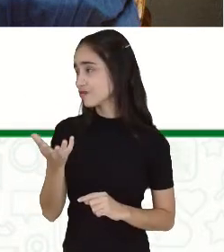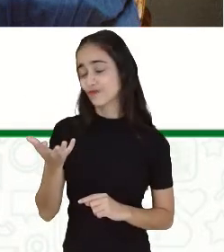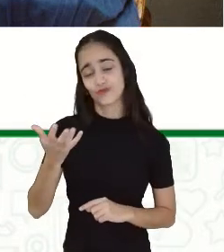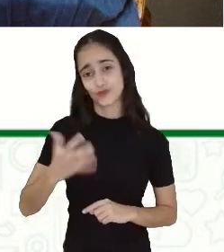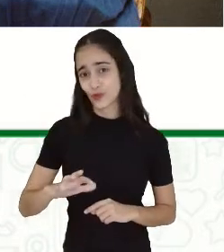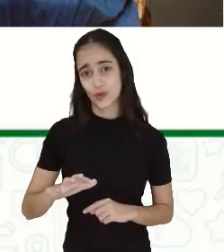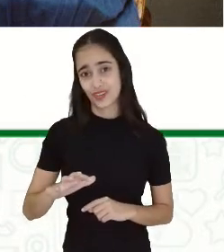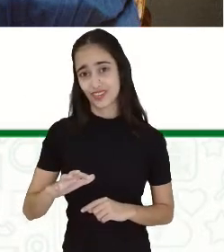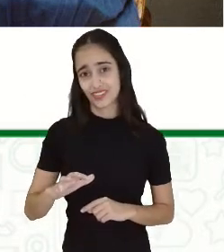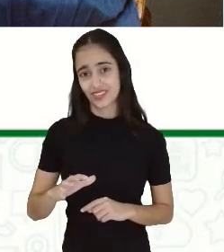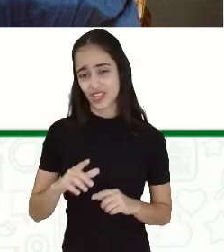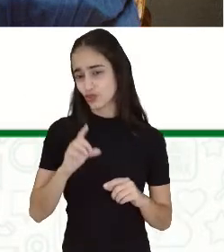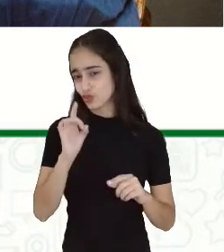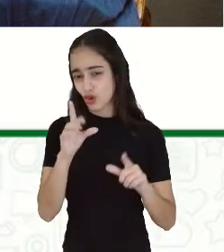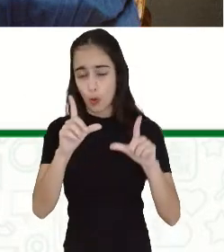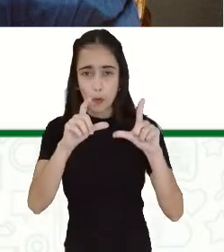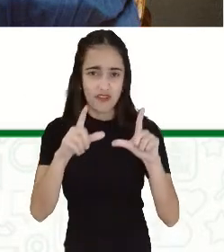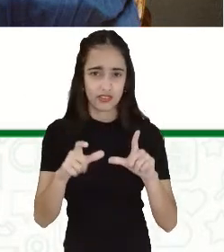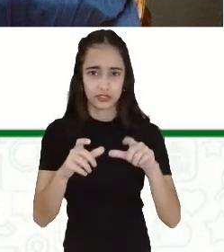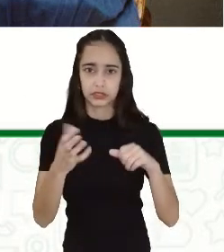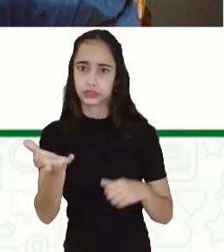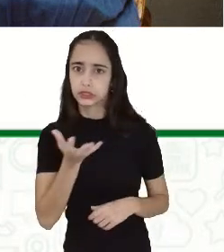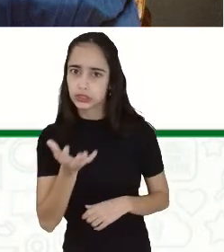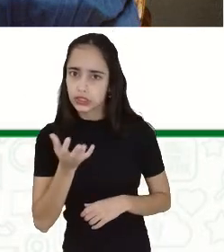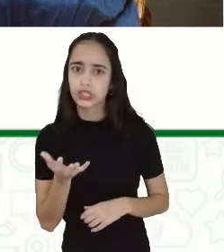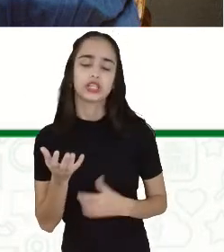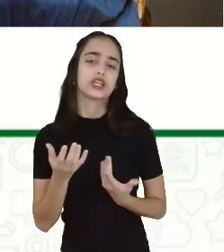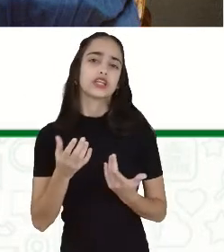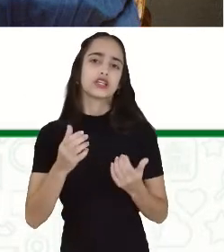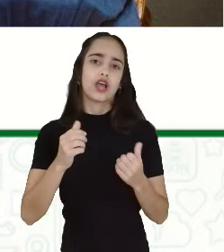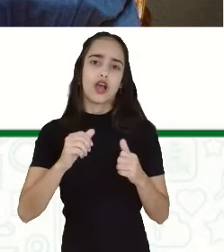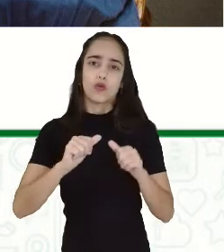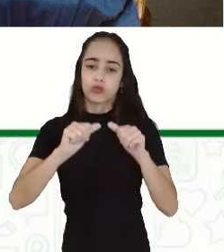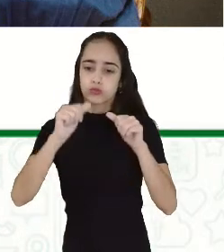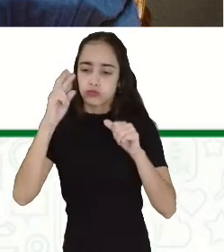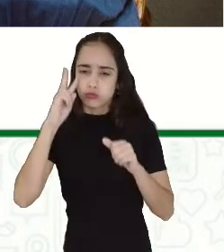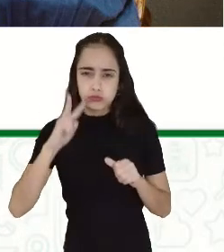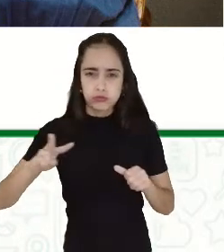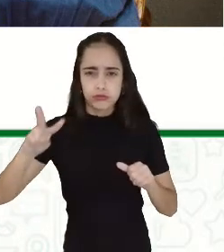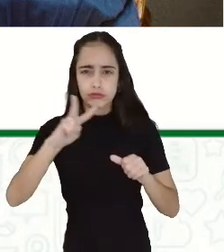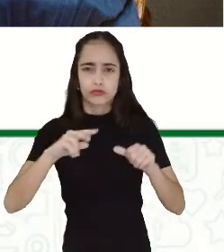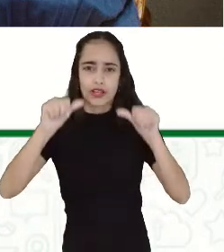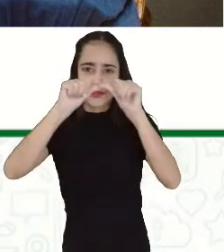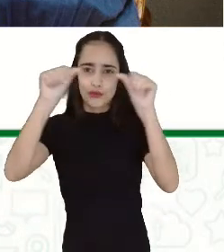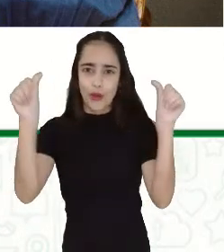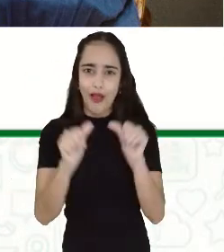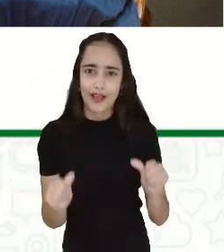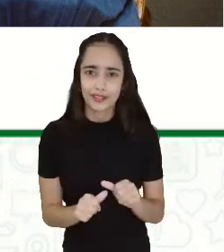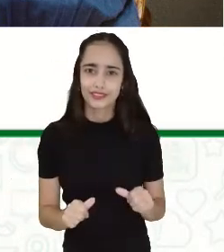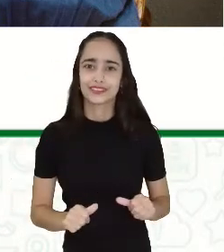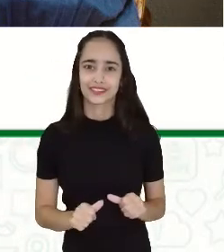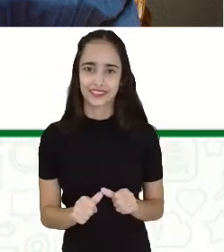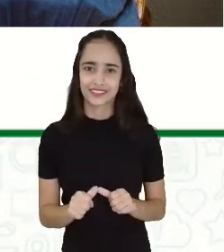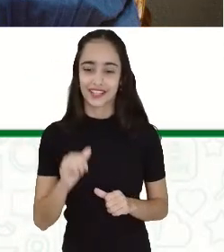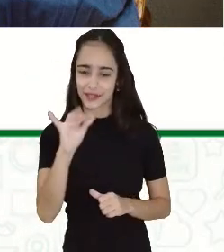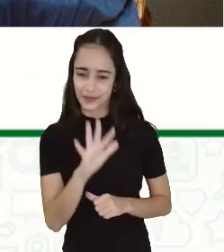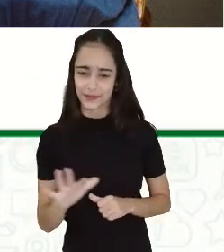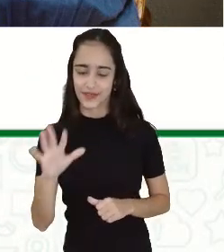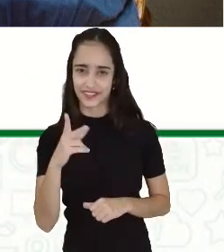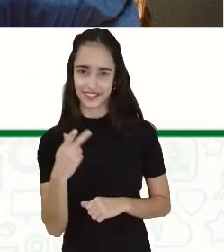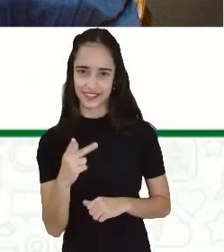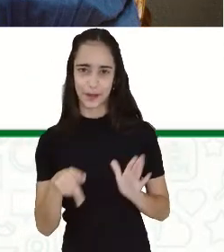a visão do artista sobre né a sua imagem e aí ela contratou um artista